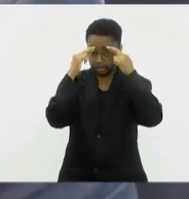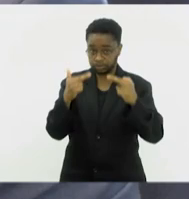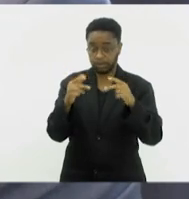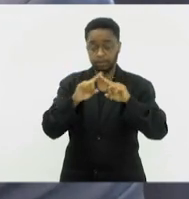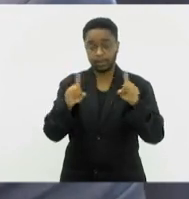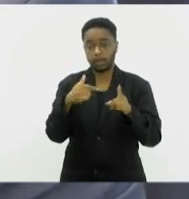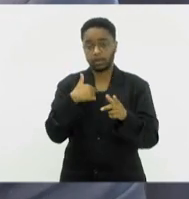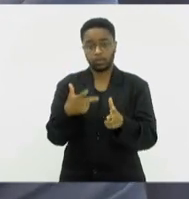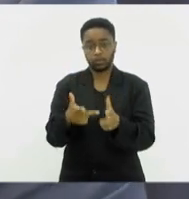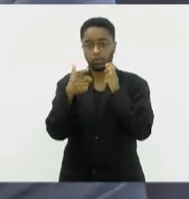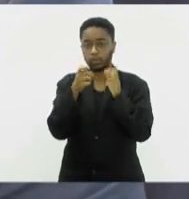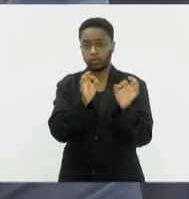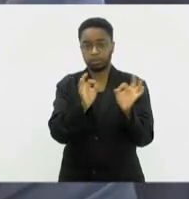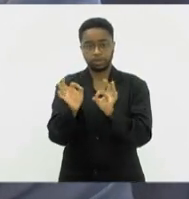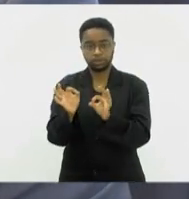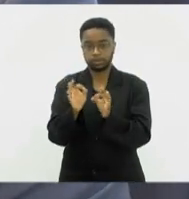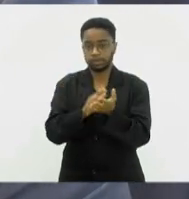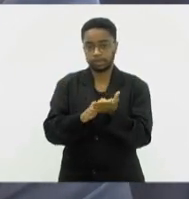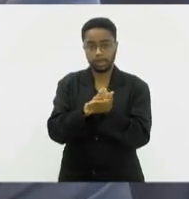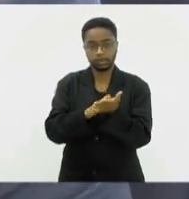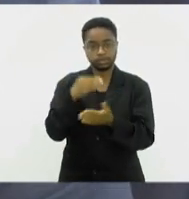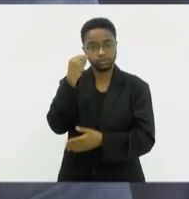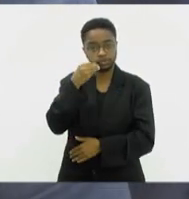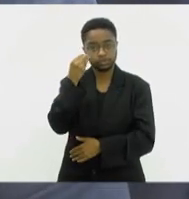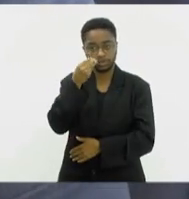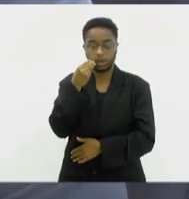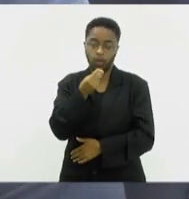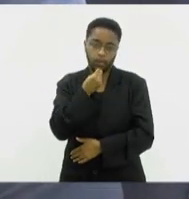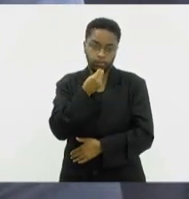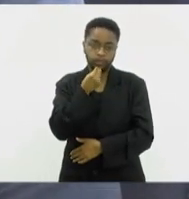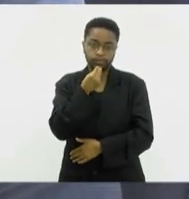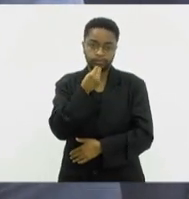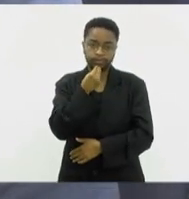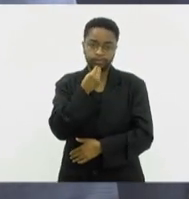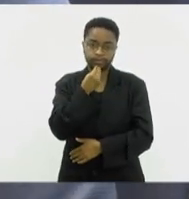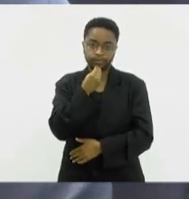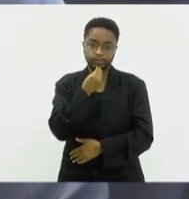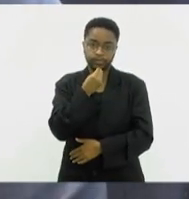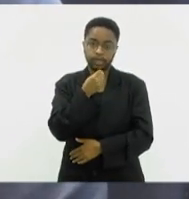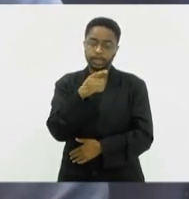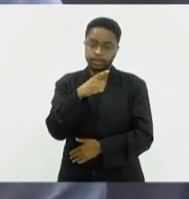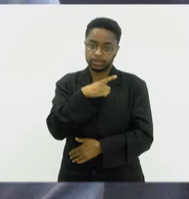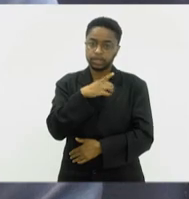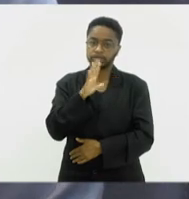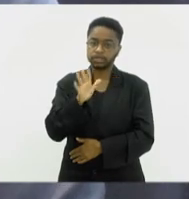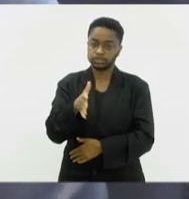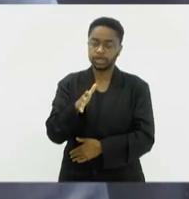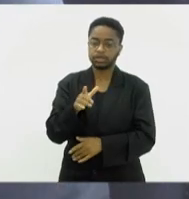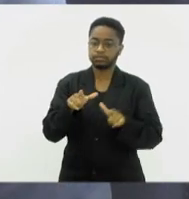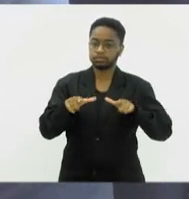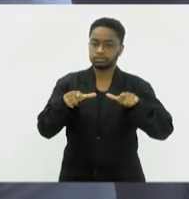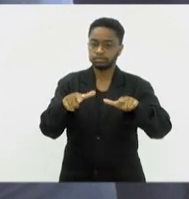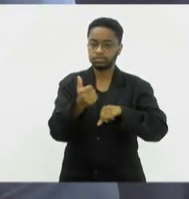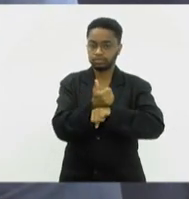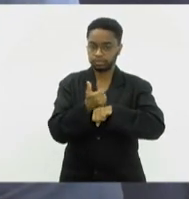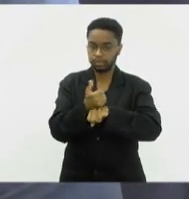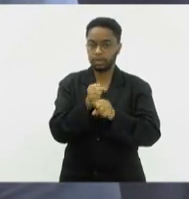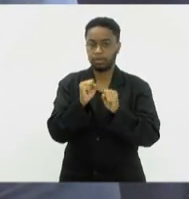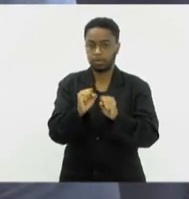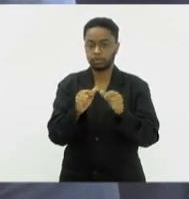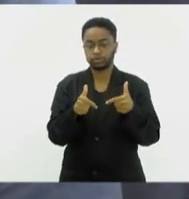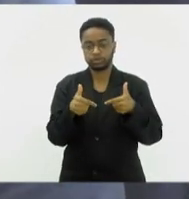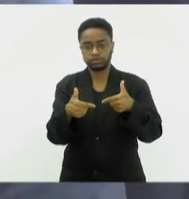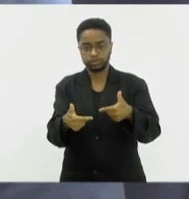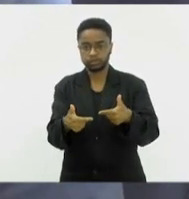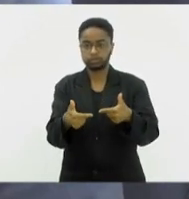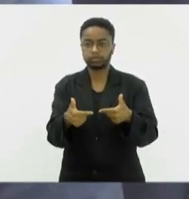observo qualquer experiência, por mais que, obviamente, ela tenha credenciamento, certificação profissional para isso, de em